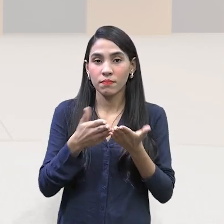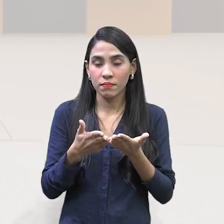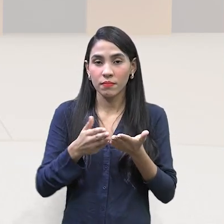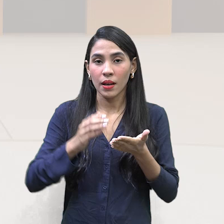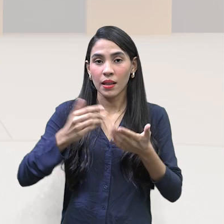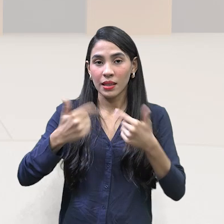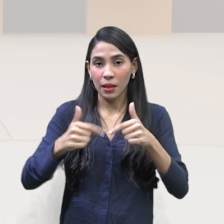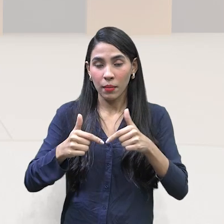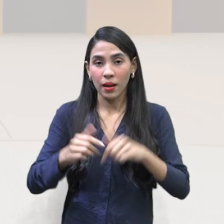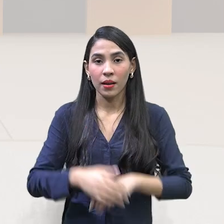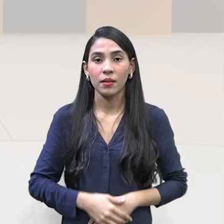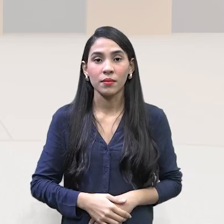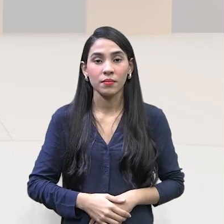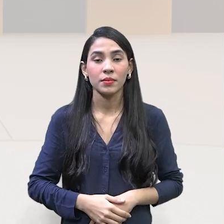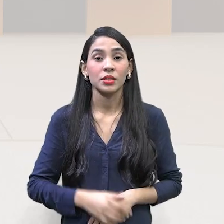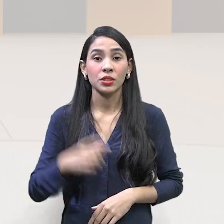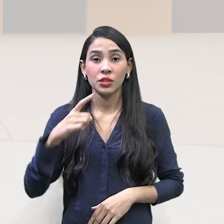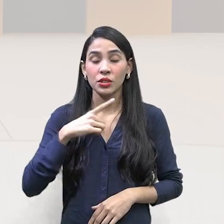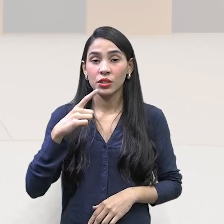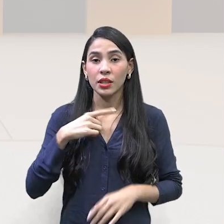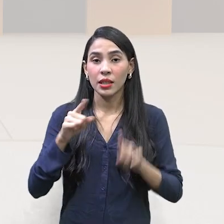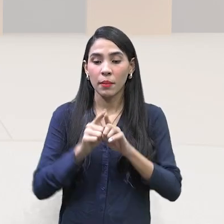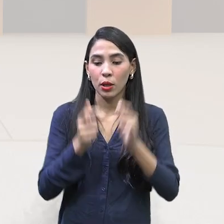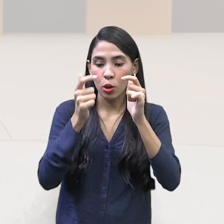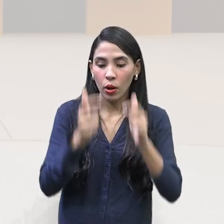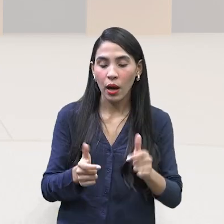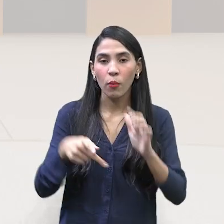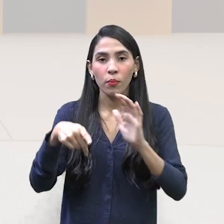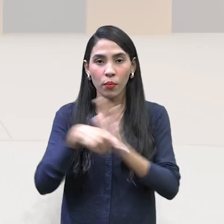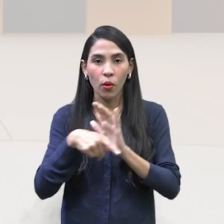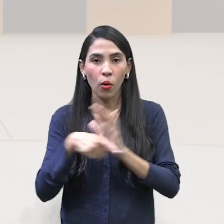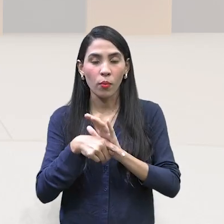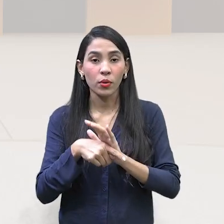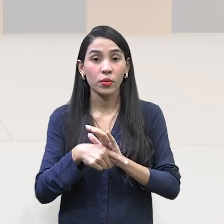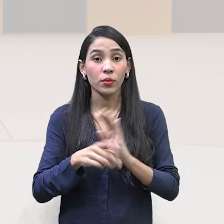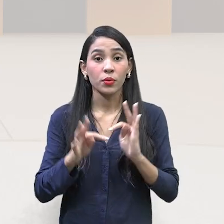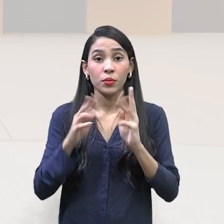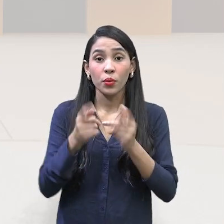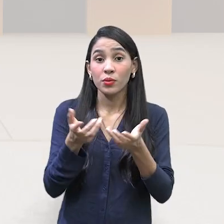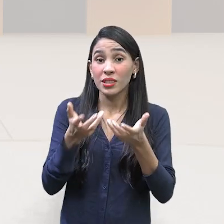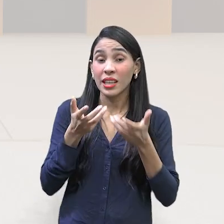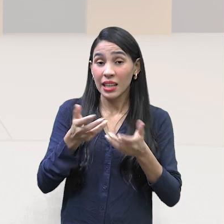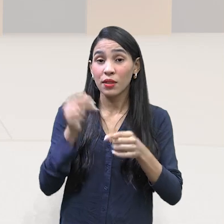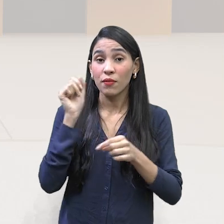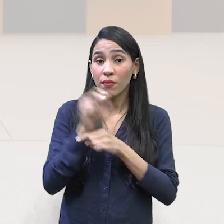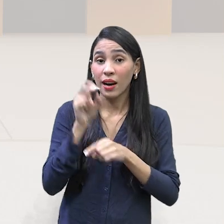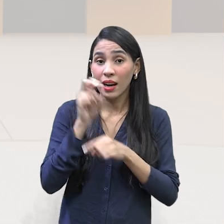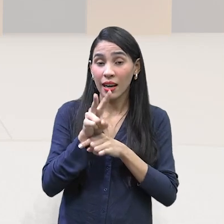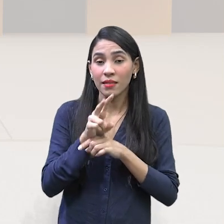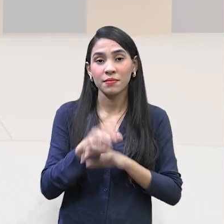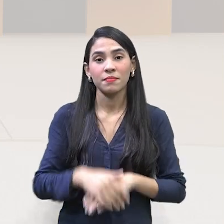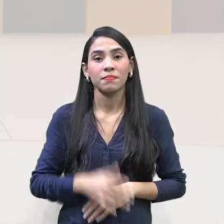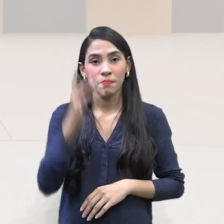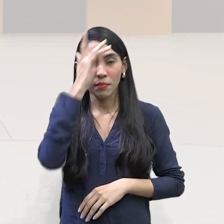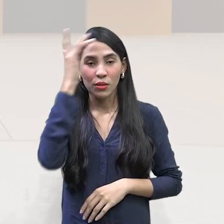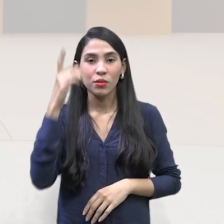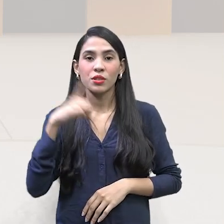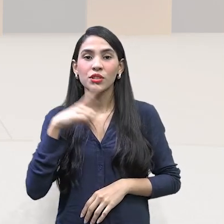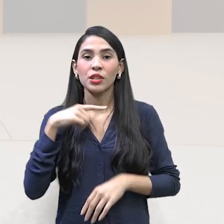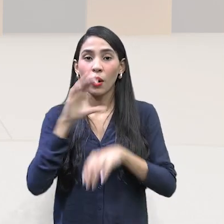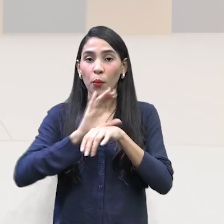Onde existiam aí os famosos escritórios, os grandes escritórios, e que todo mundo ali queria uma vaga. Quem conseguia, quem tinha o